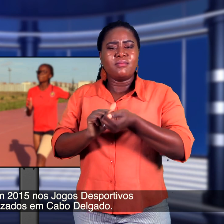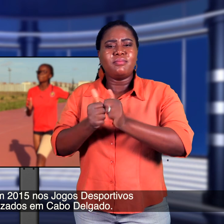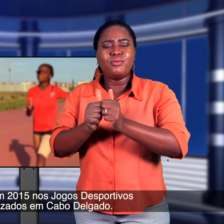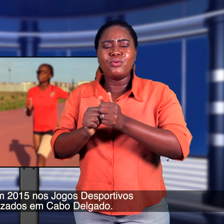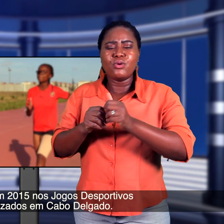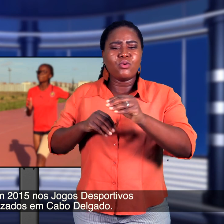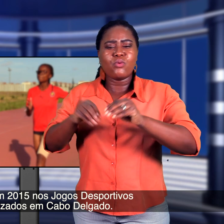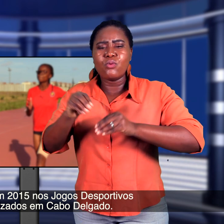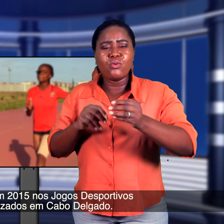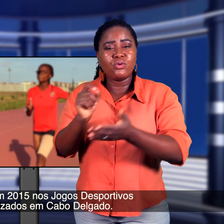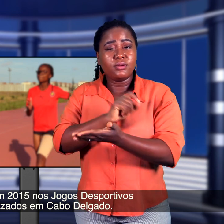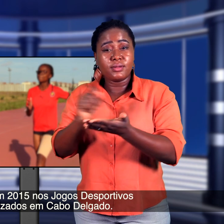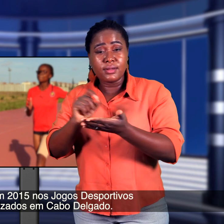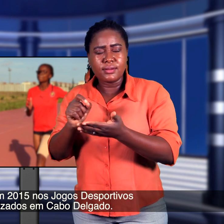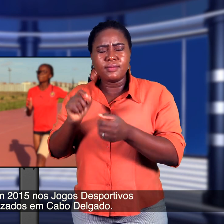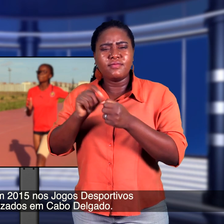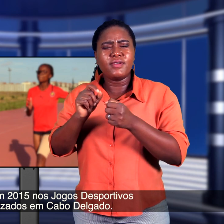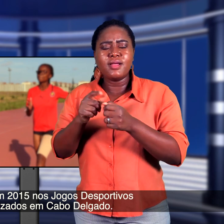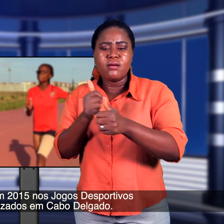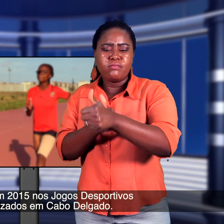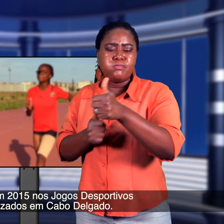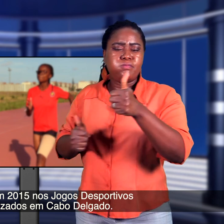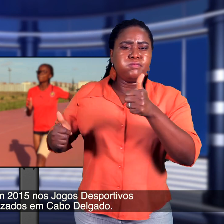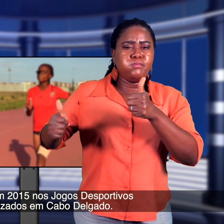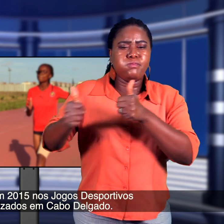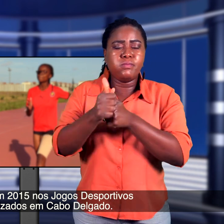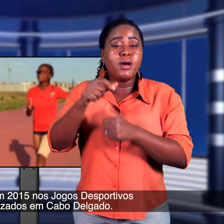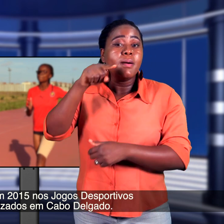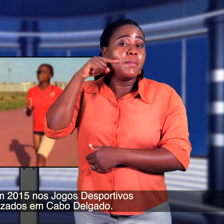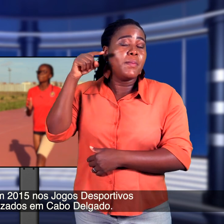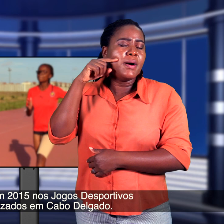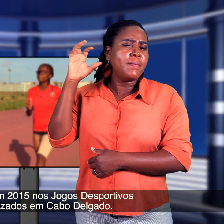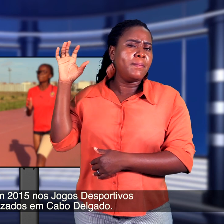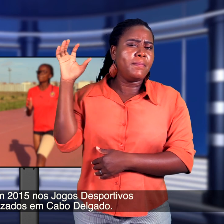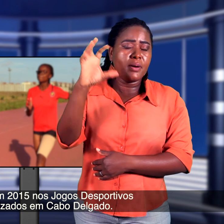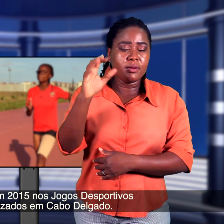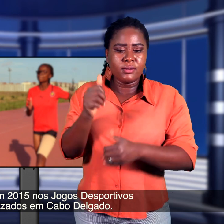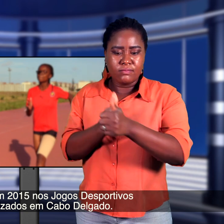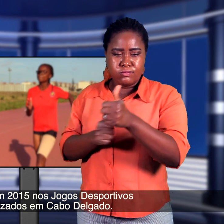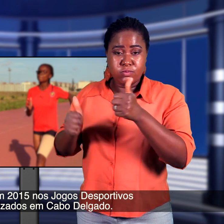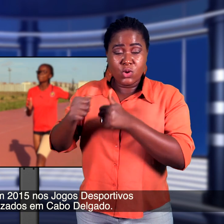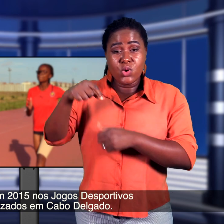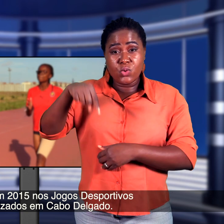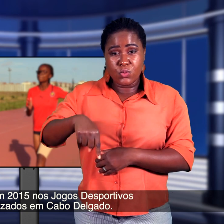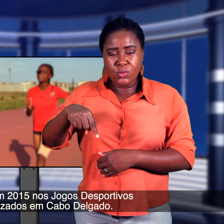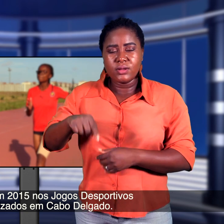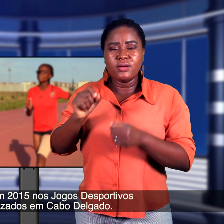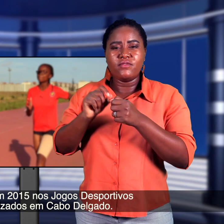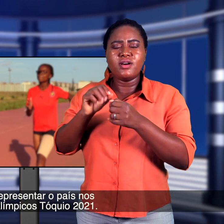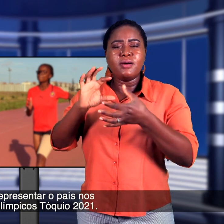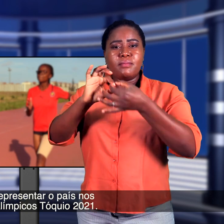em 2015 nos Jogos Desportivos Escolares realizados em Cabo Delgado.